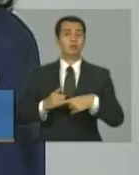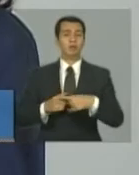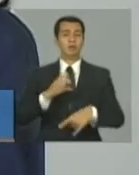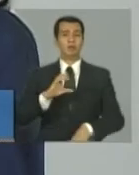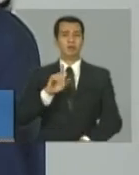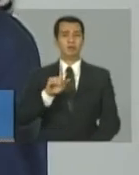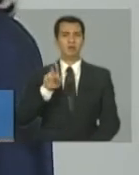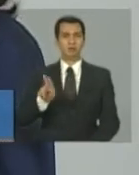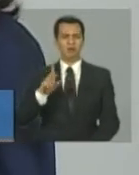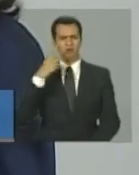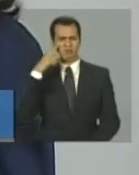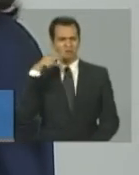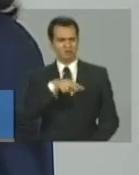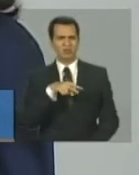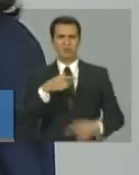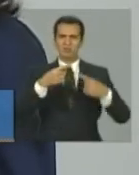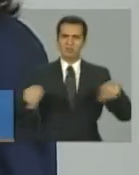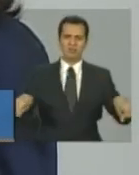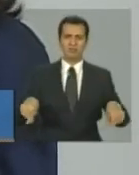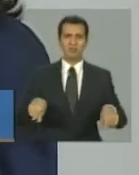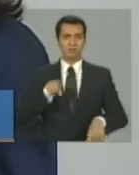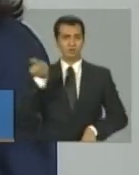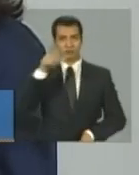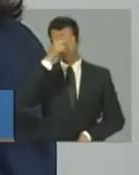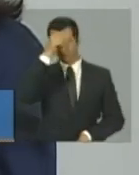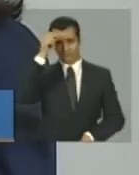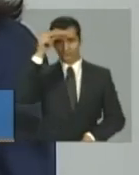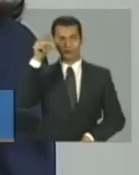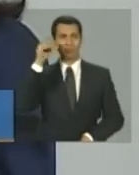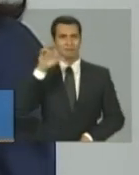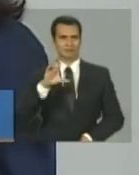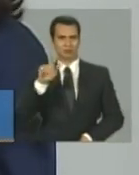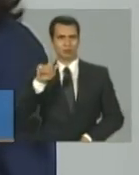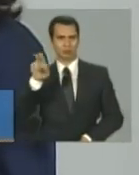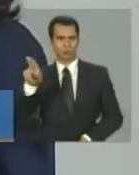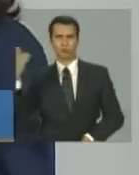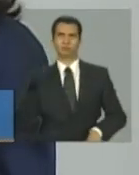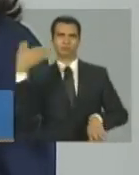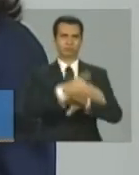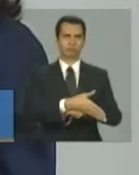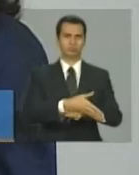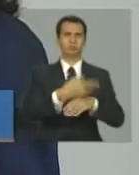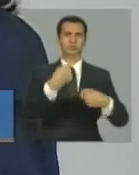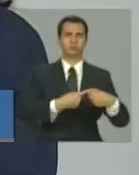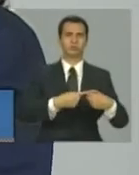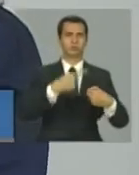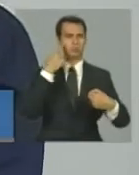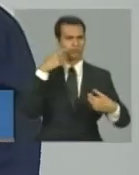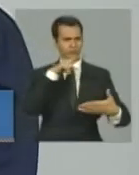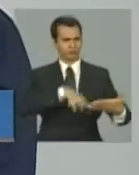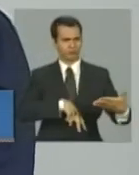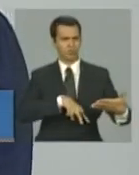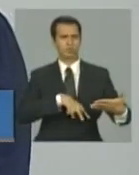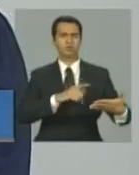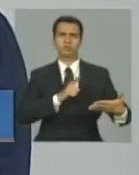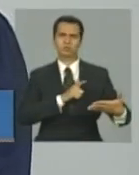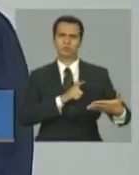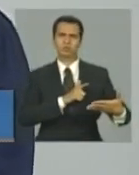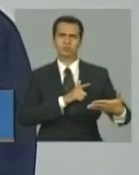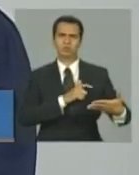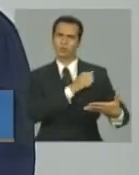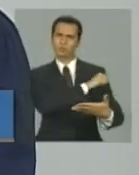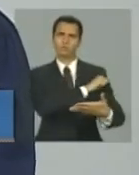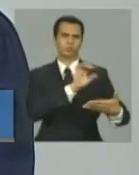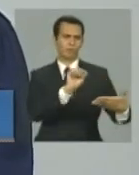seja ela chega no município ela pega o diário de classe ela identifica que determinado aluno não teve presença mas quando isso é lançado no